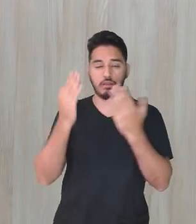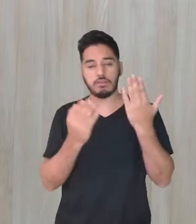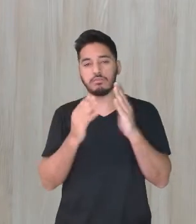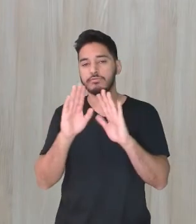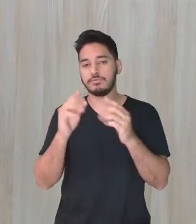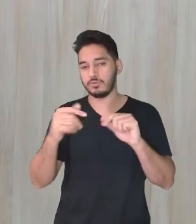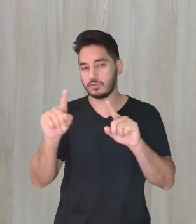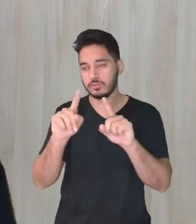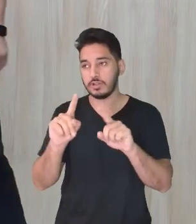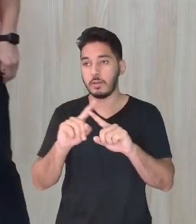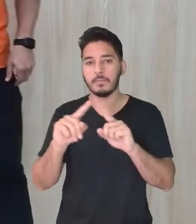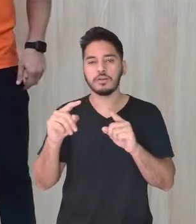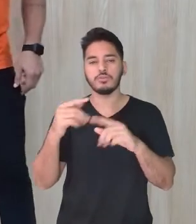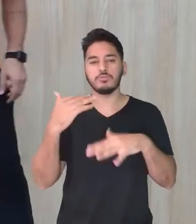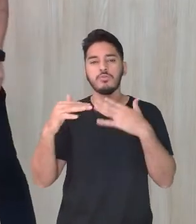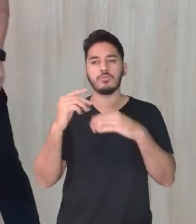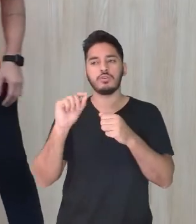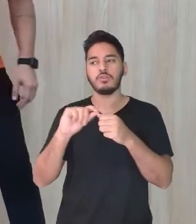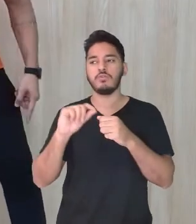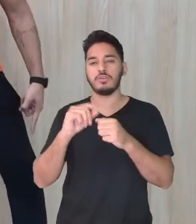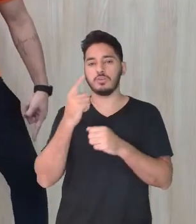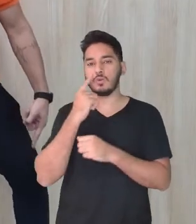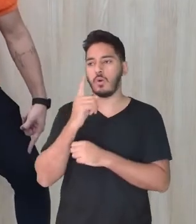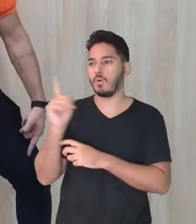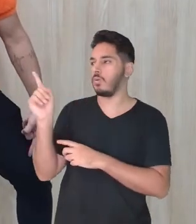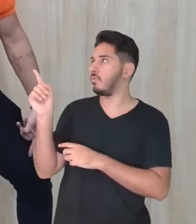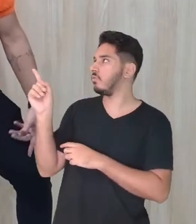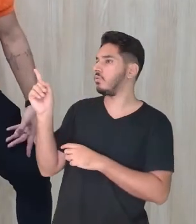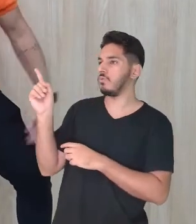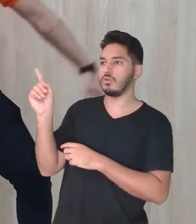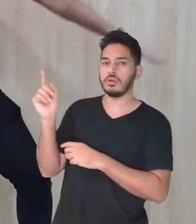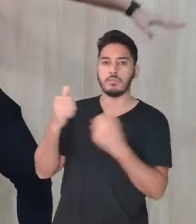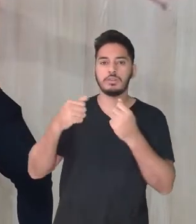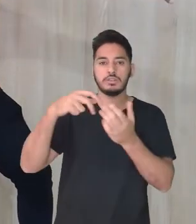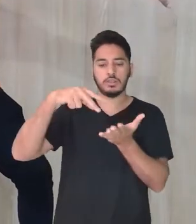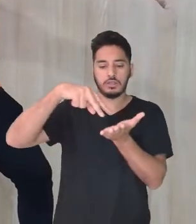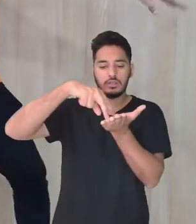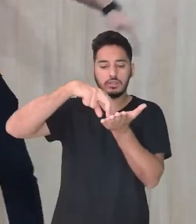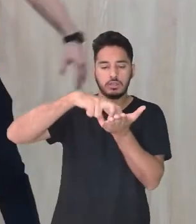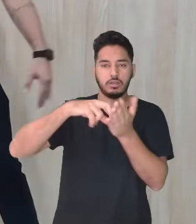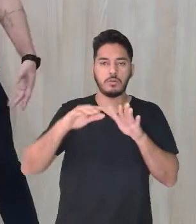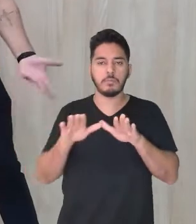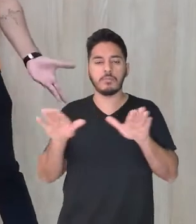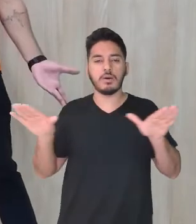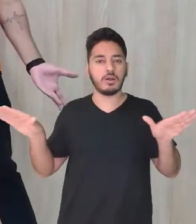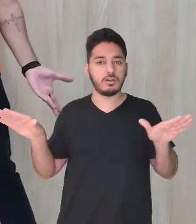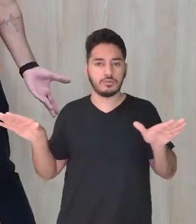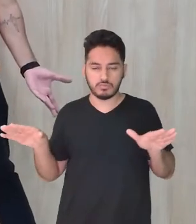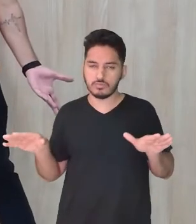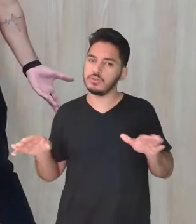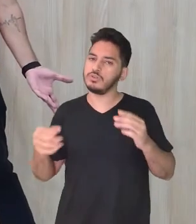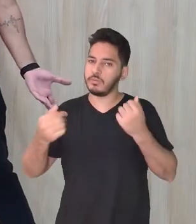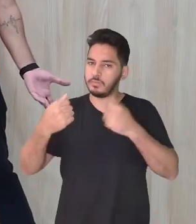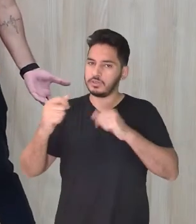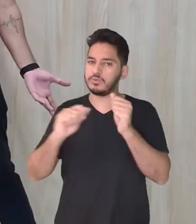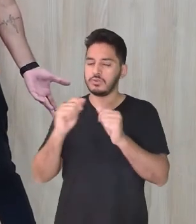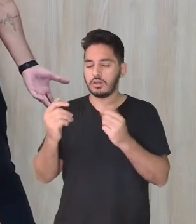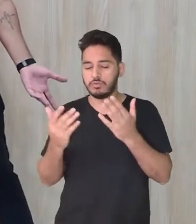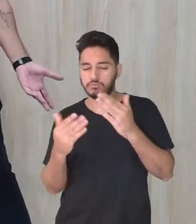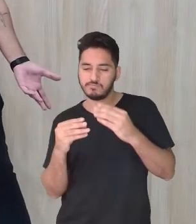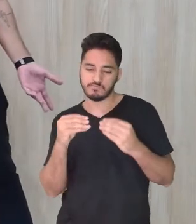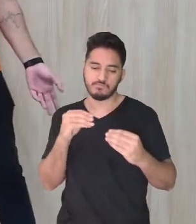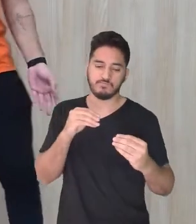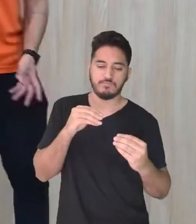coisa. Mas, aquele movimento que eu fiz aqui, que eu tenho que flexionar, abrir o braço, tudo isso exige uma